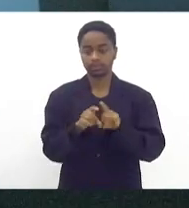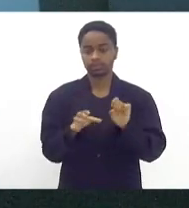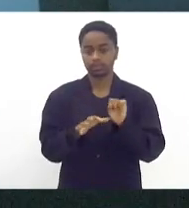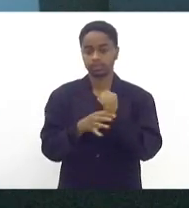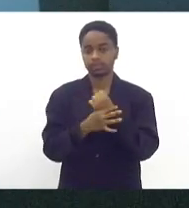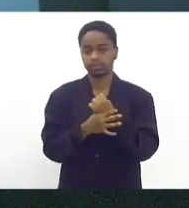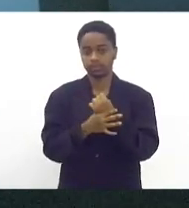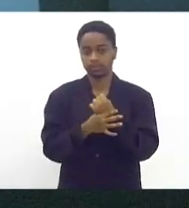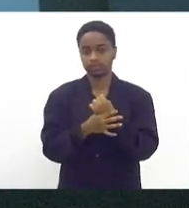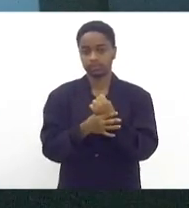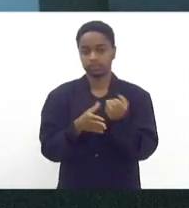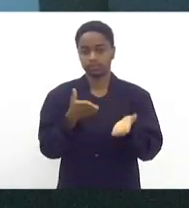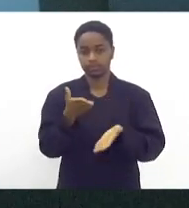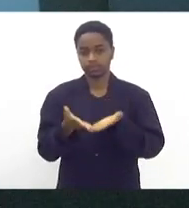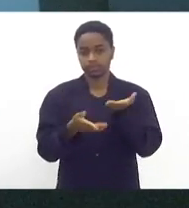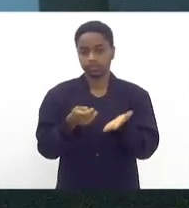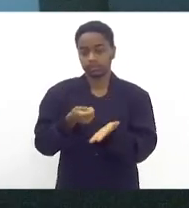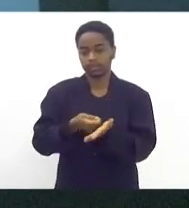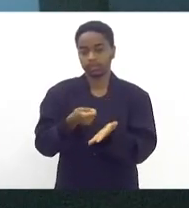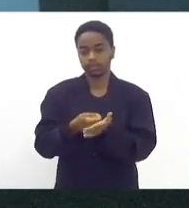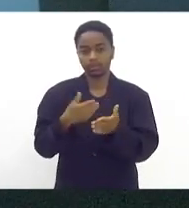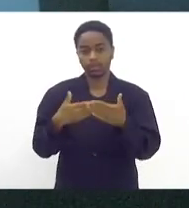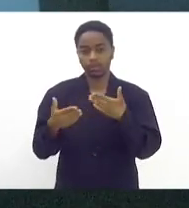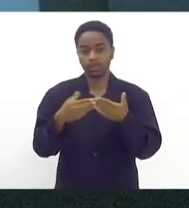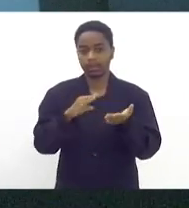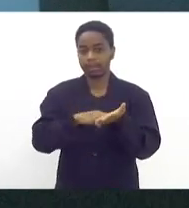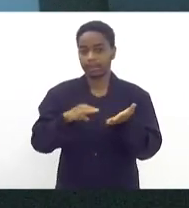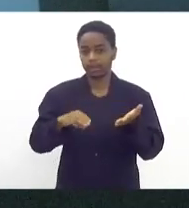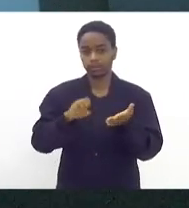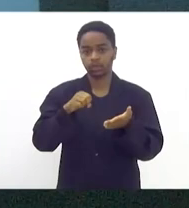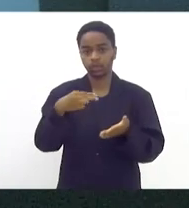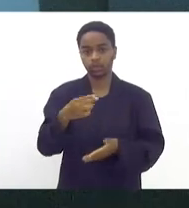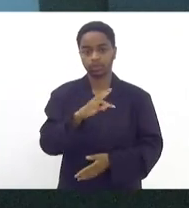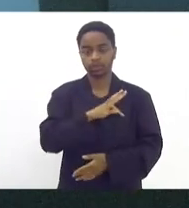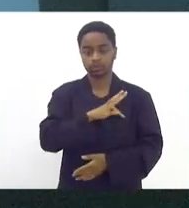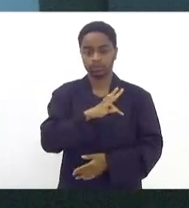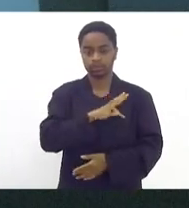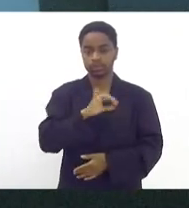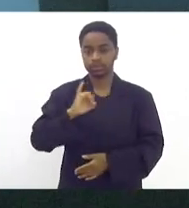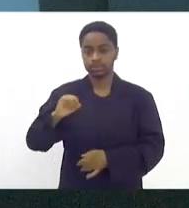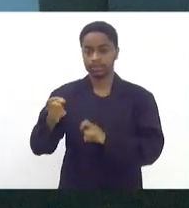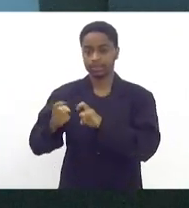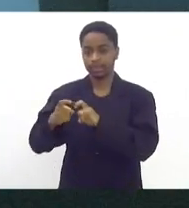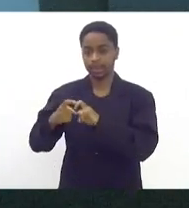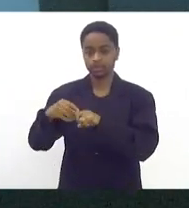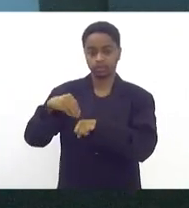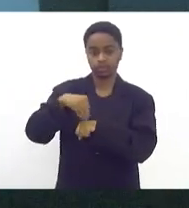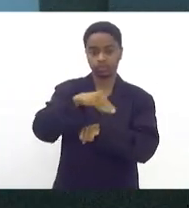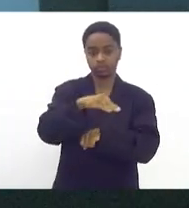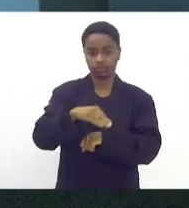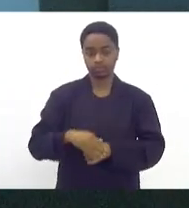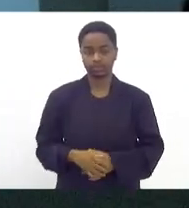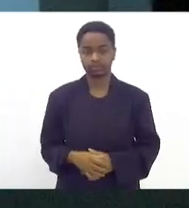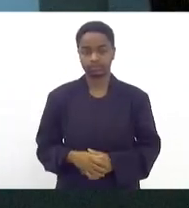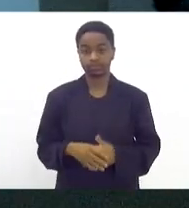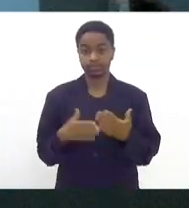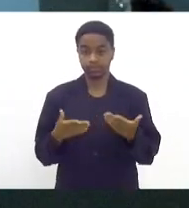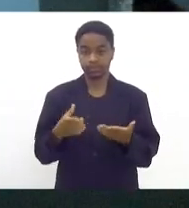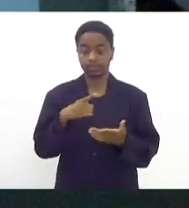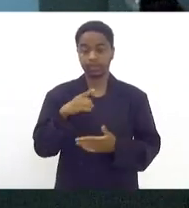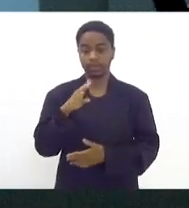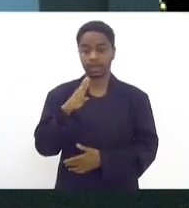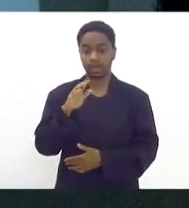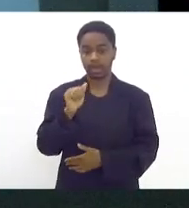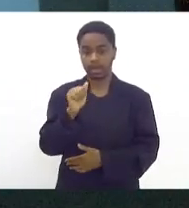obrigatória para qualquer método ou técnica indicado pelo médico assistente então aqui inclui-se o